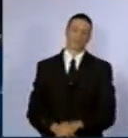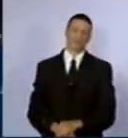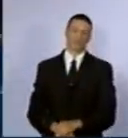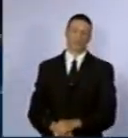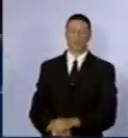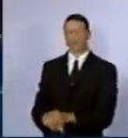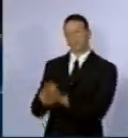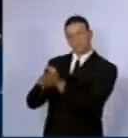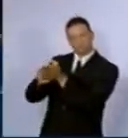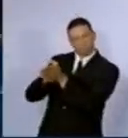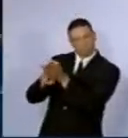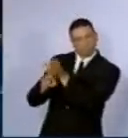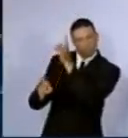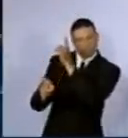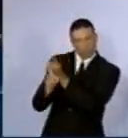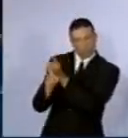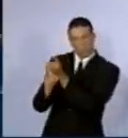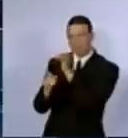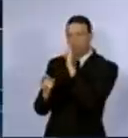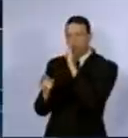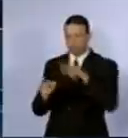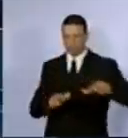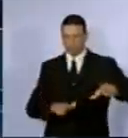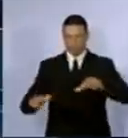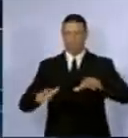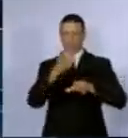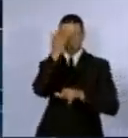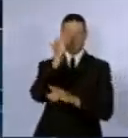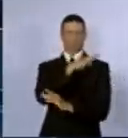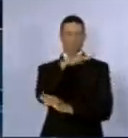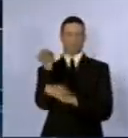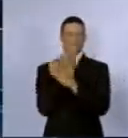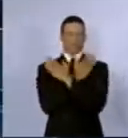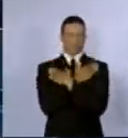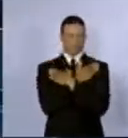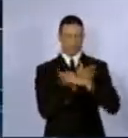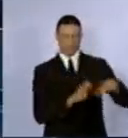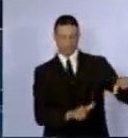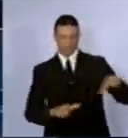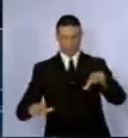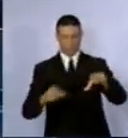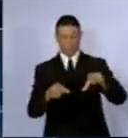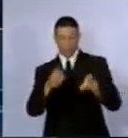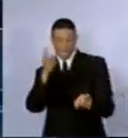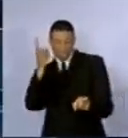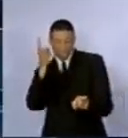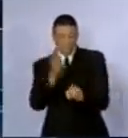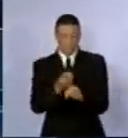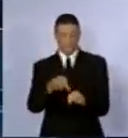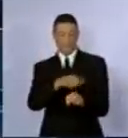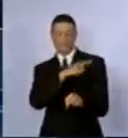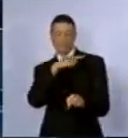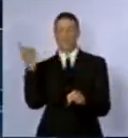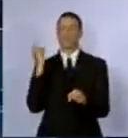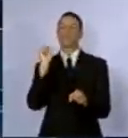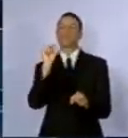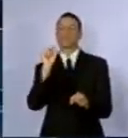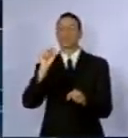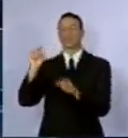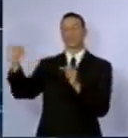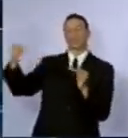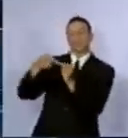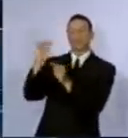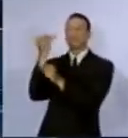Ele seguiu os atestados de óbito e de diferentes áreas e descobriram que existe uma correlação com